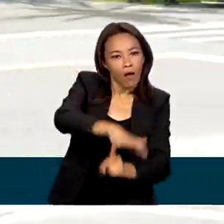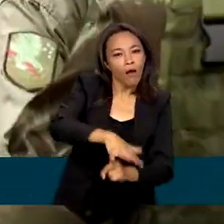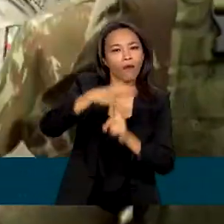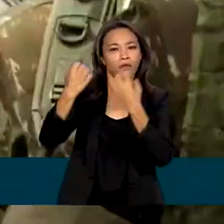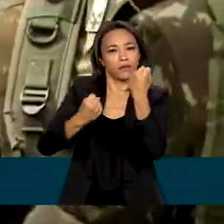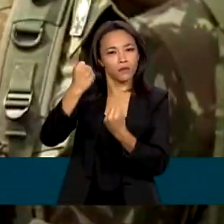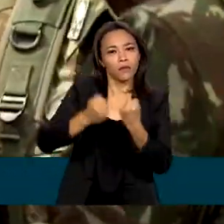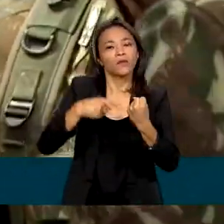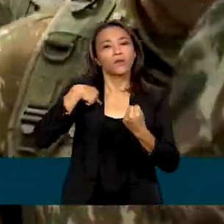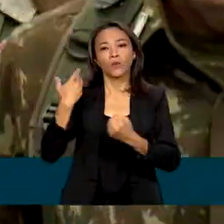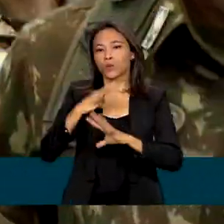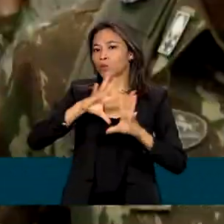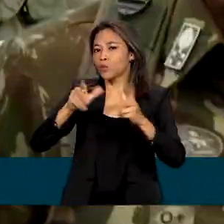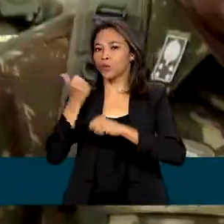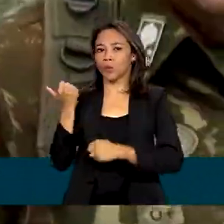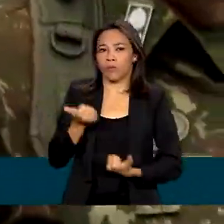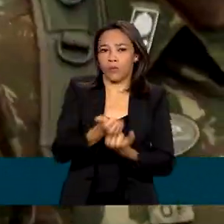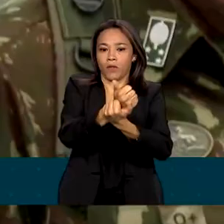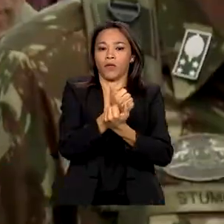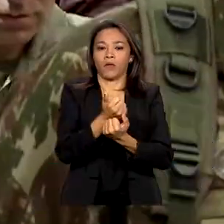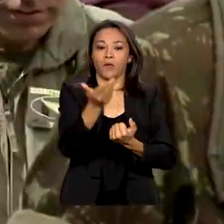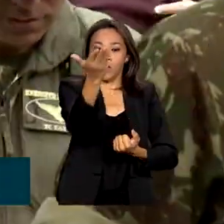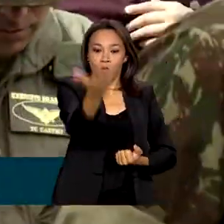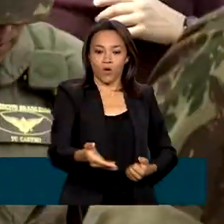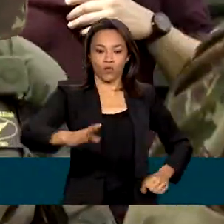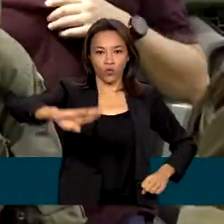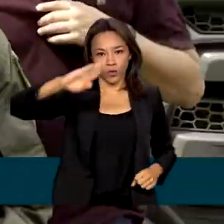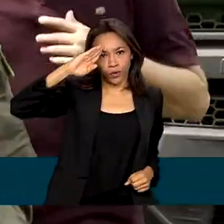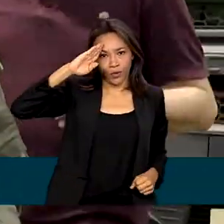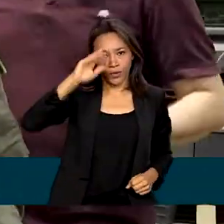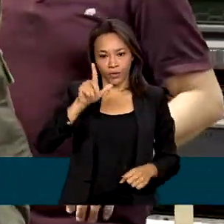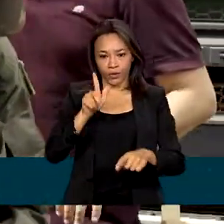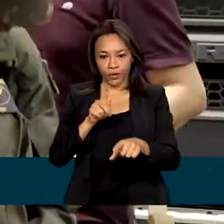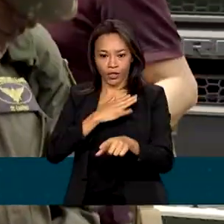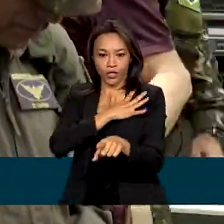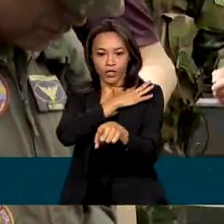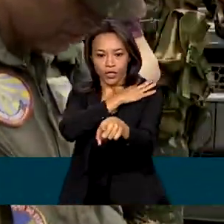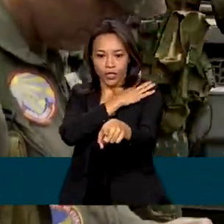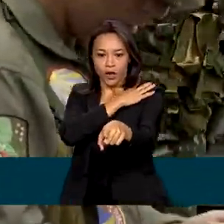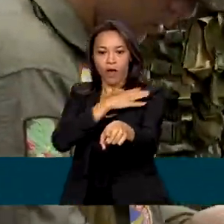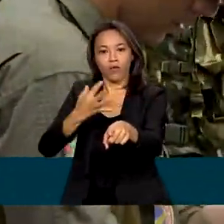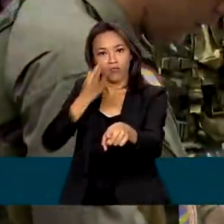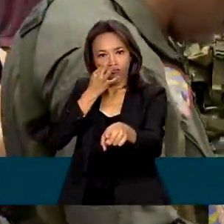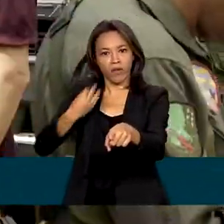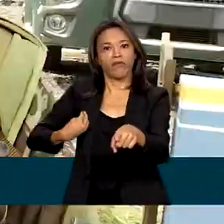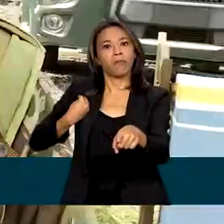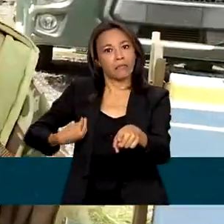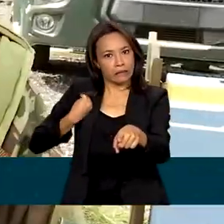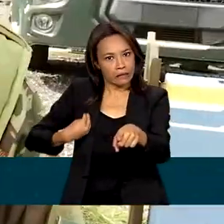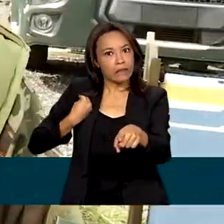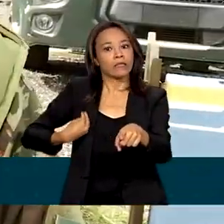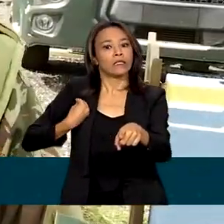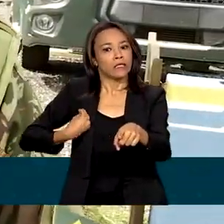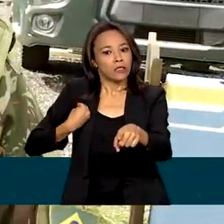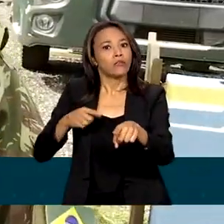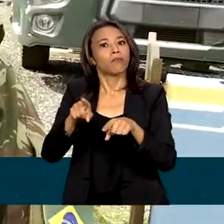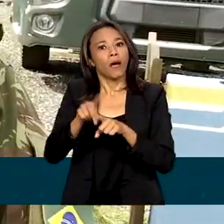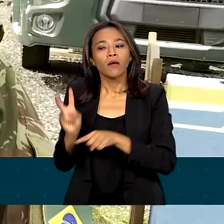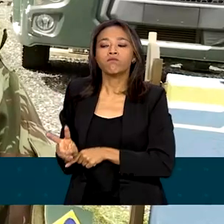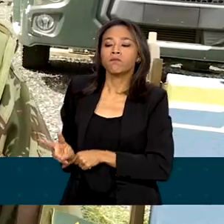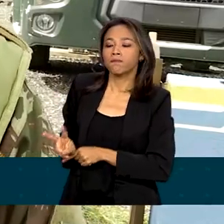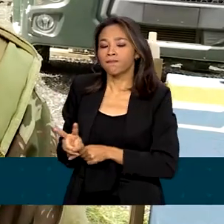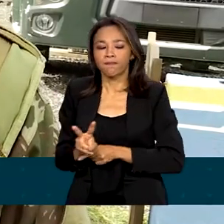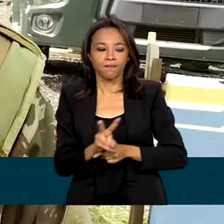São Sebastião General Thomaz Ribeiro Paiva comandante da Corporação esteve no litoral norte nesta sexta-feira para acompanhar os